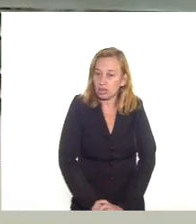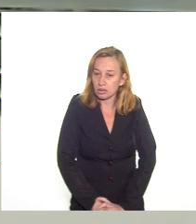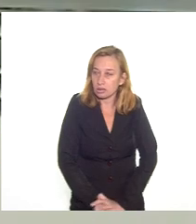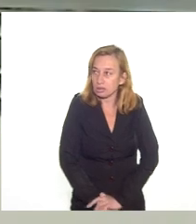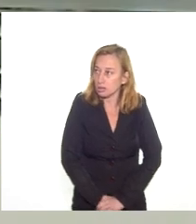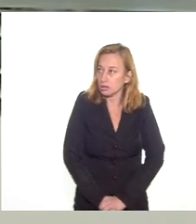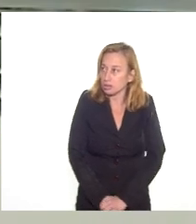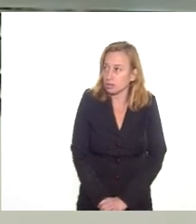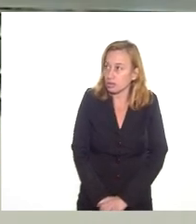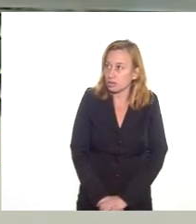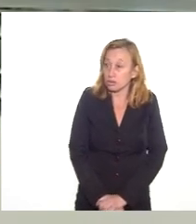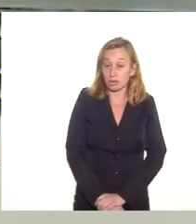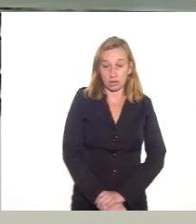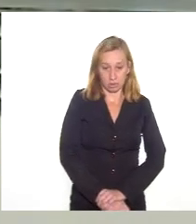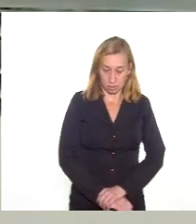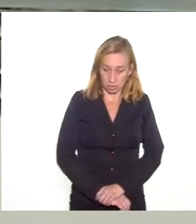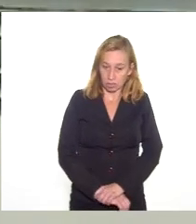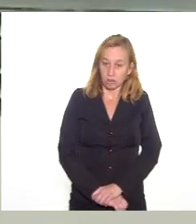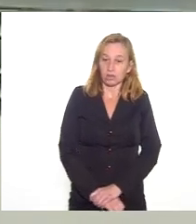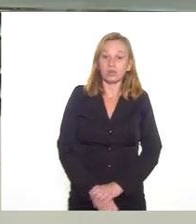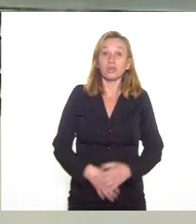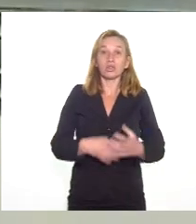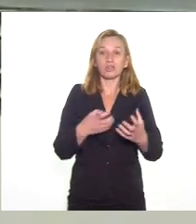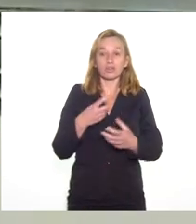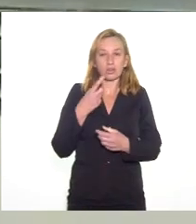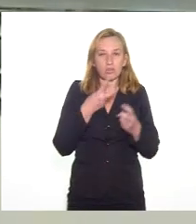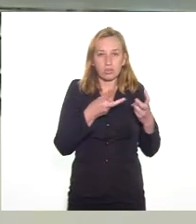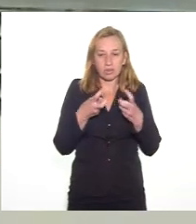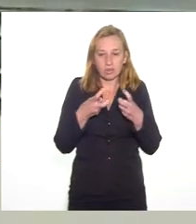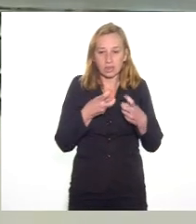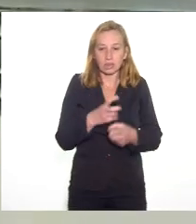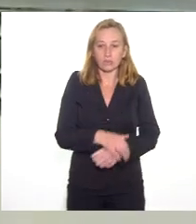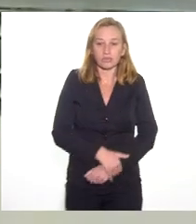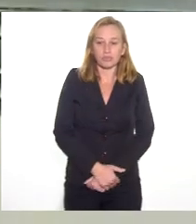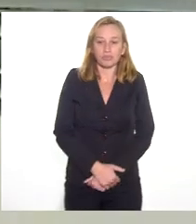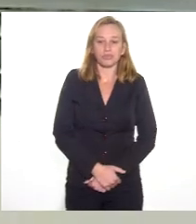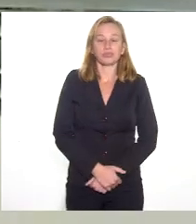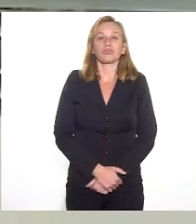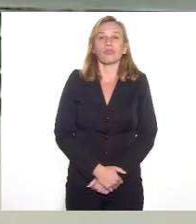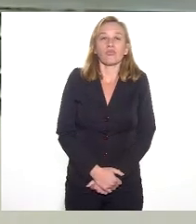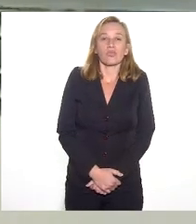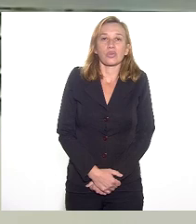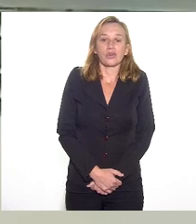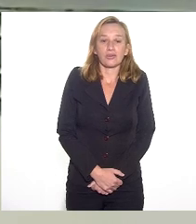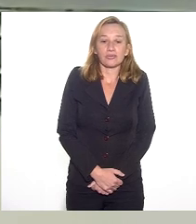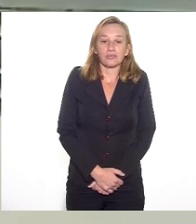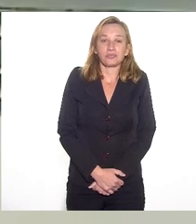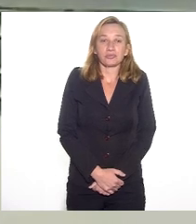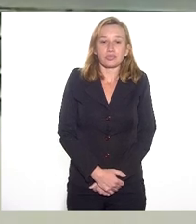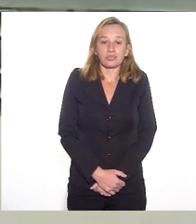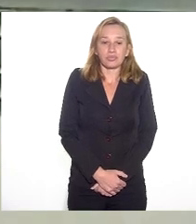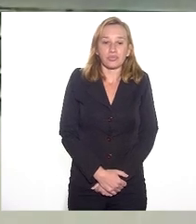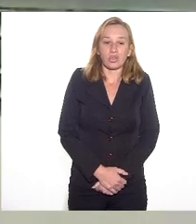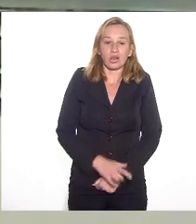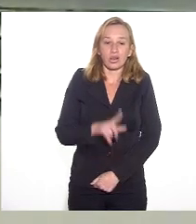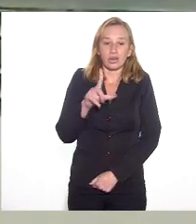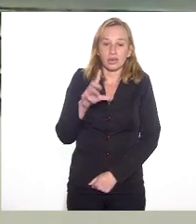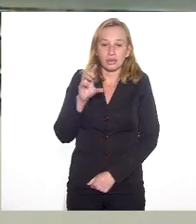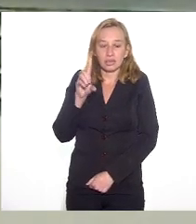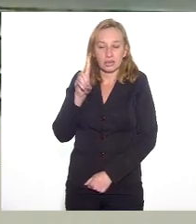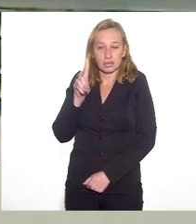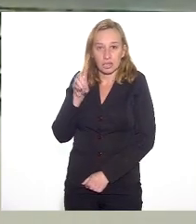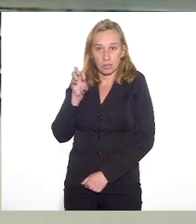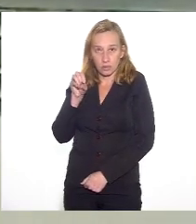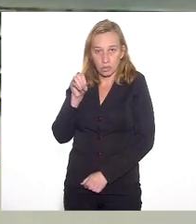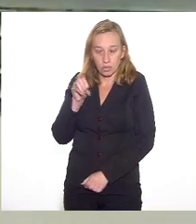discuti. Né? Mas eu queria fazer uma observação sobre a questão da LDO, que